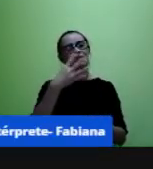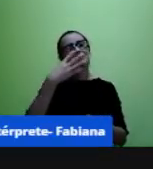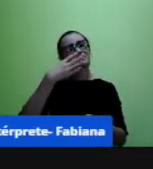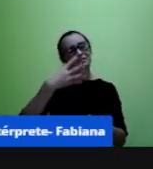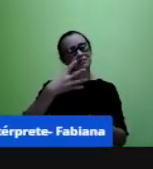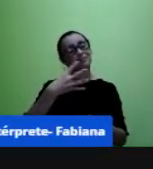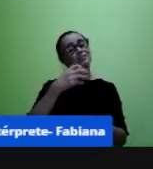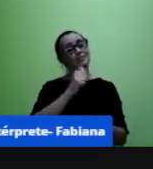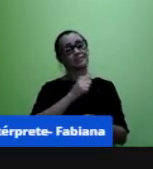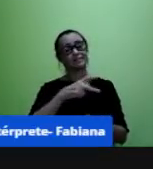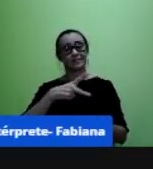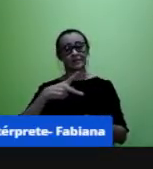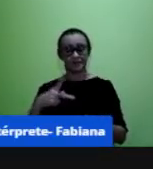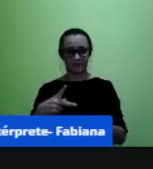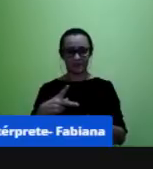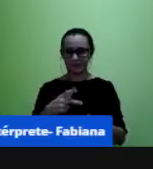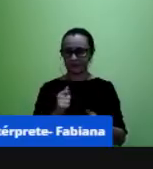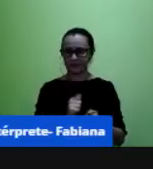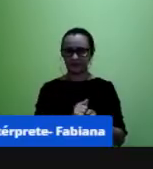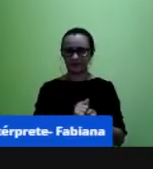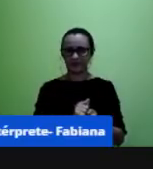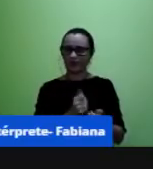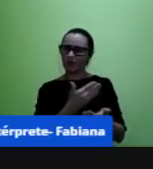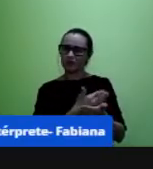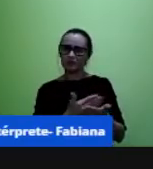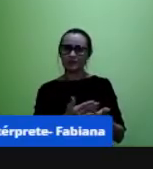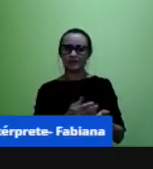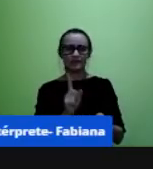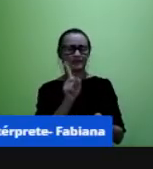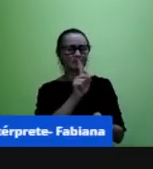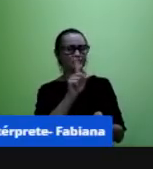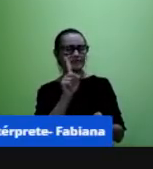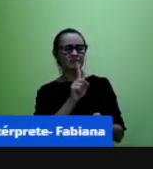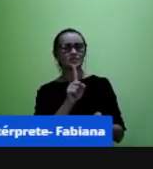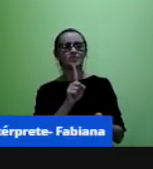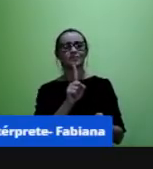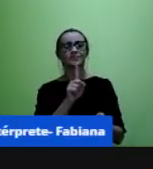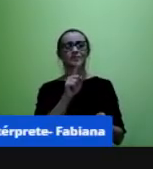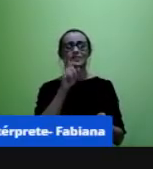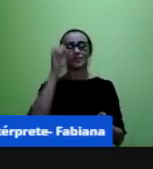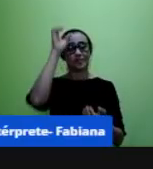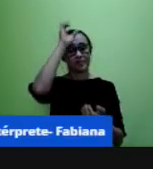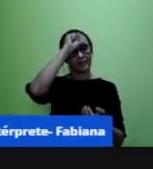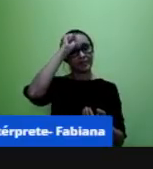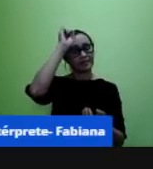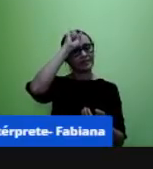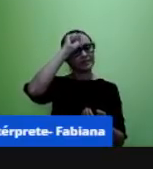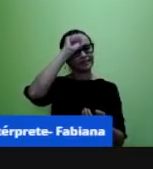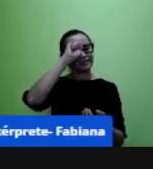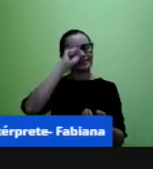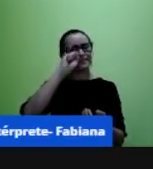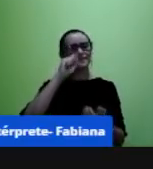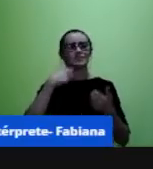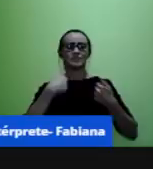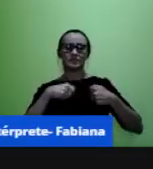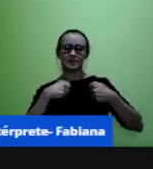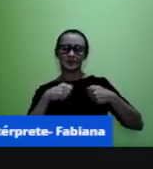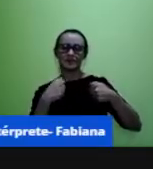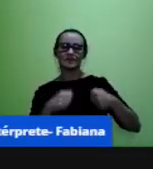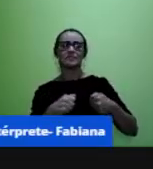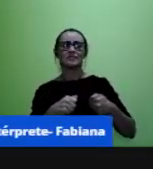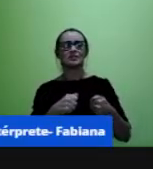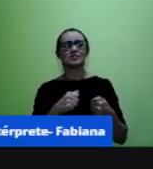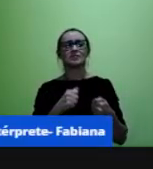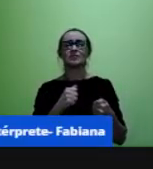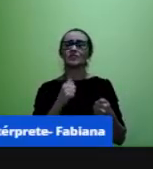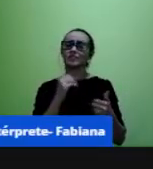Não foi sempre assim desde o começo, eu fui aprendendo conforme a necessidade foi batendo e conforme a necessidade de se